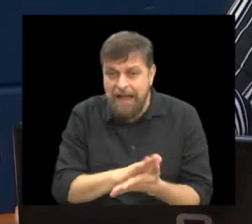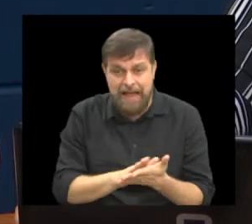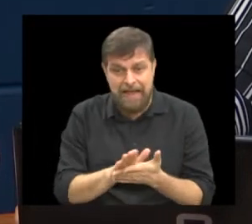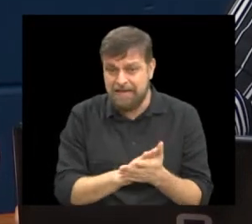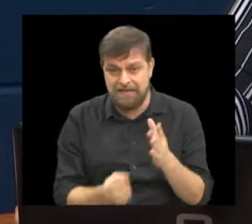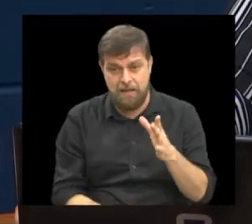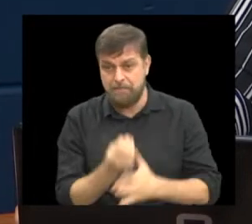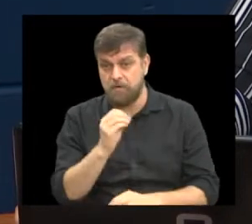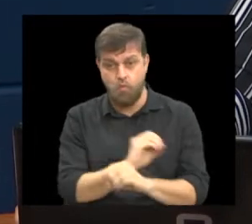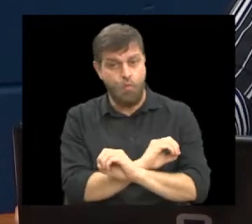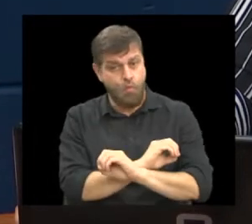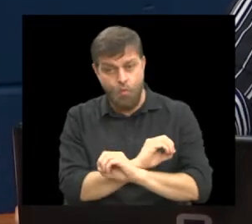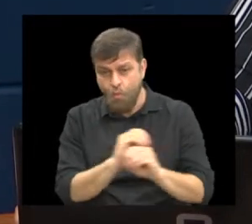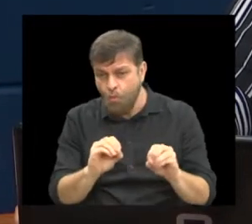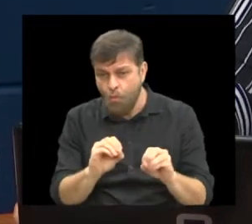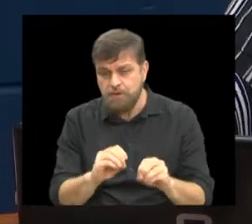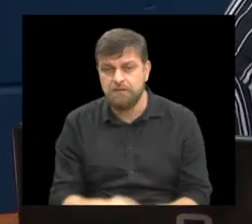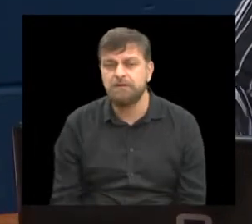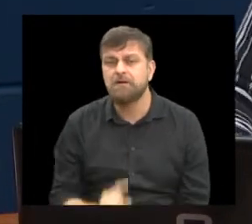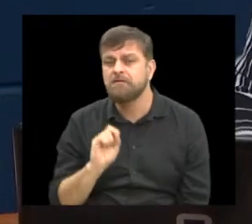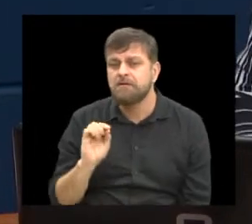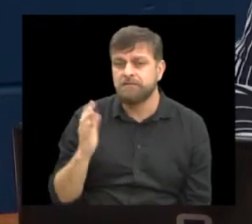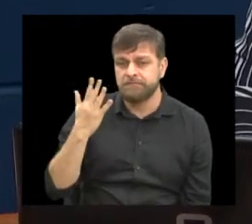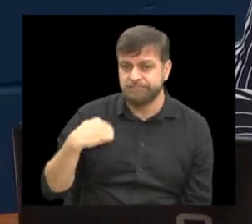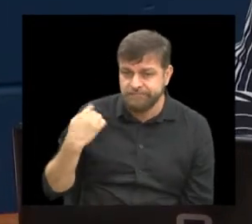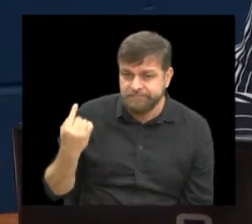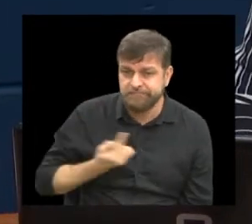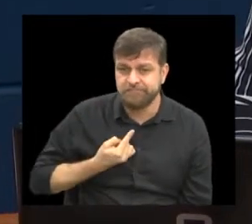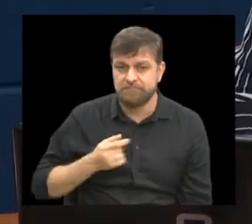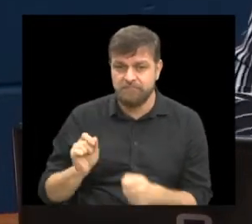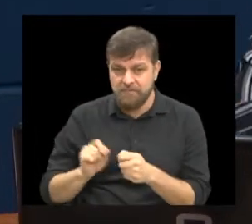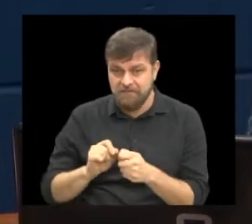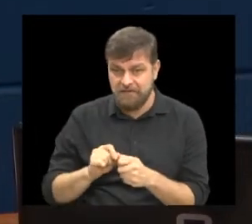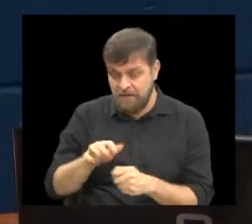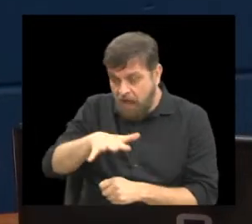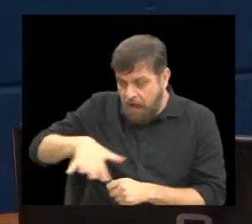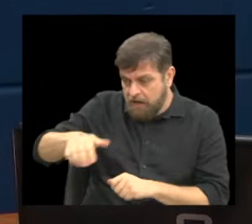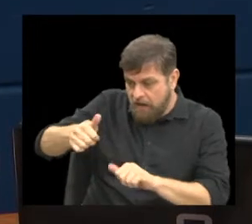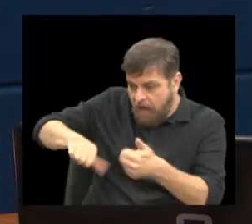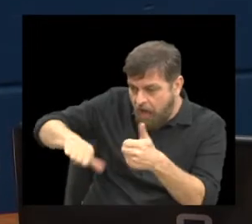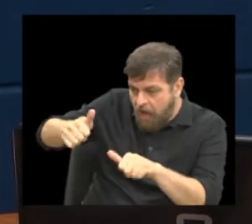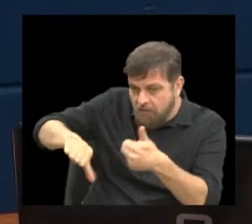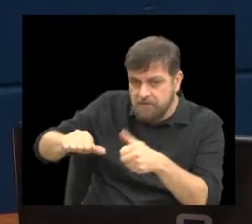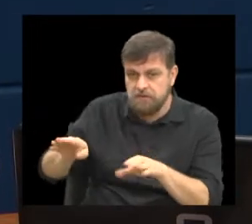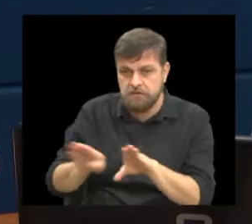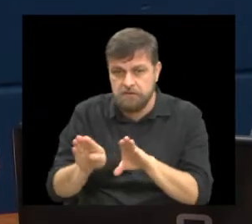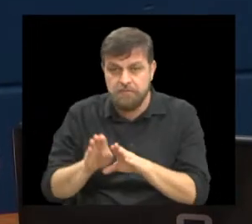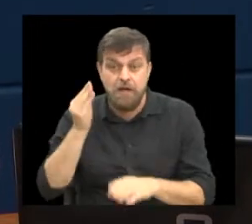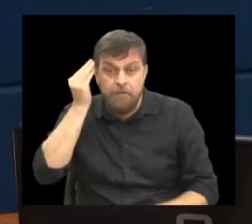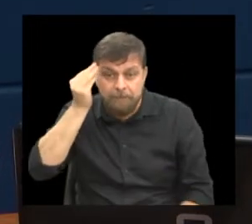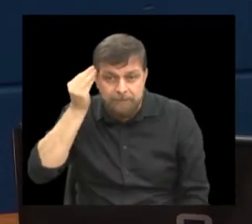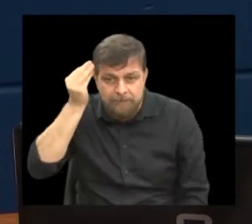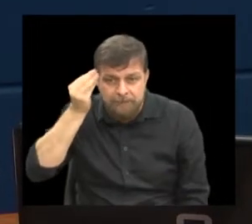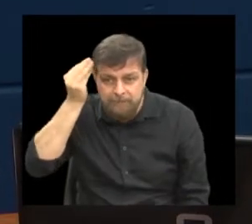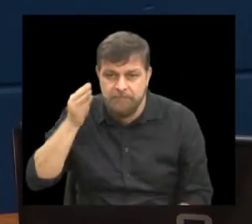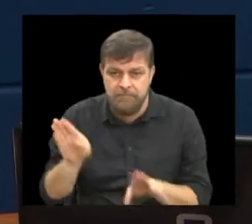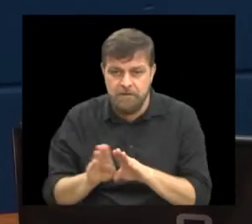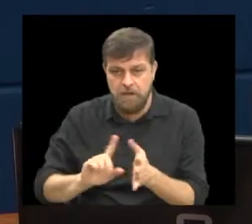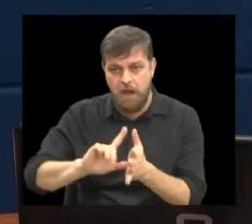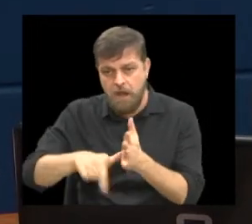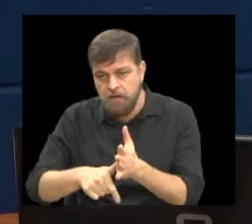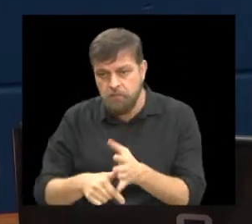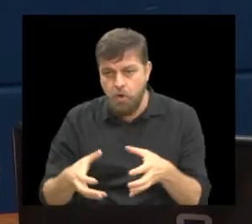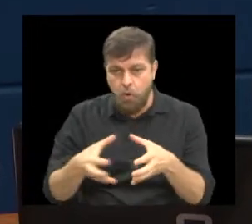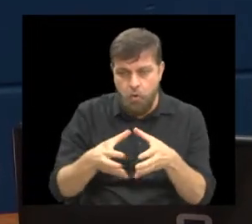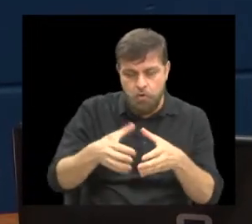aparecer. Então, o que acontece? A gente vai para o diagnóstico clínico, vai passar pelo psiquiatra e aí vai passar pela